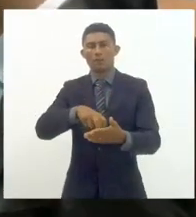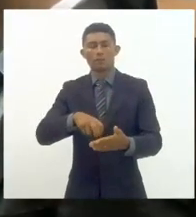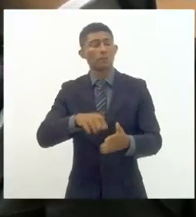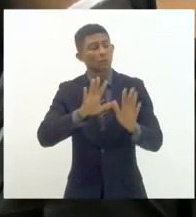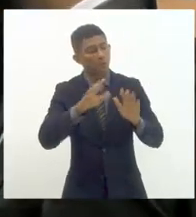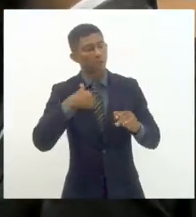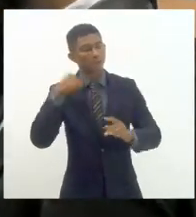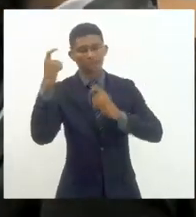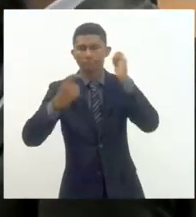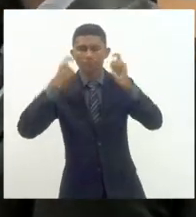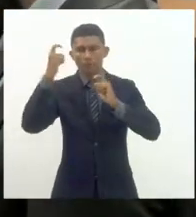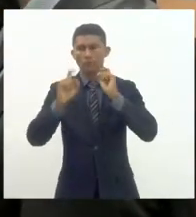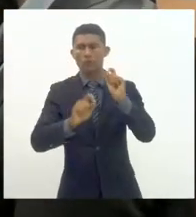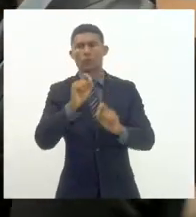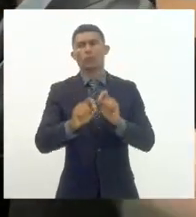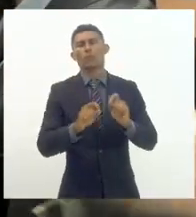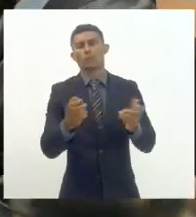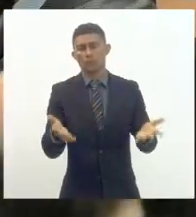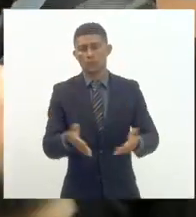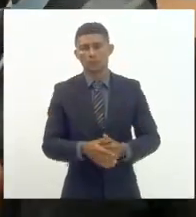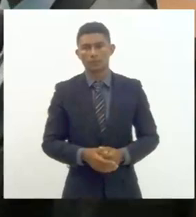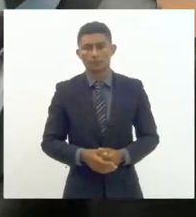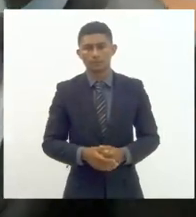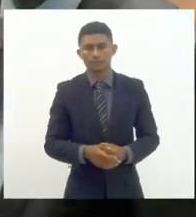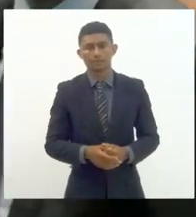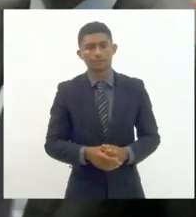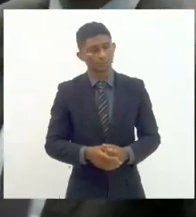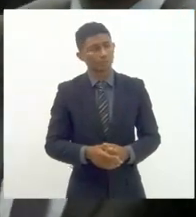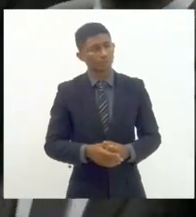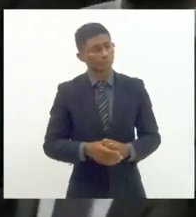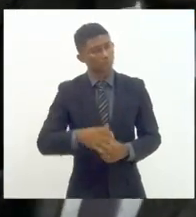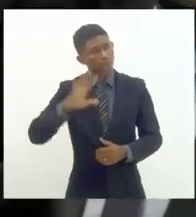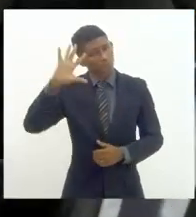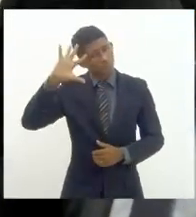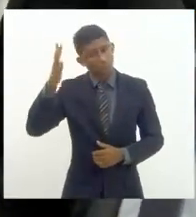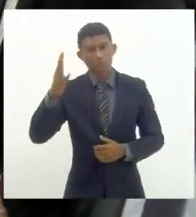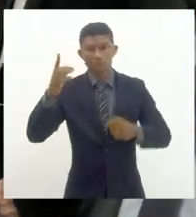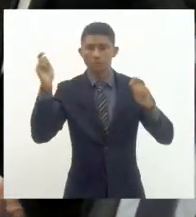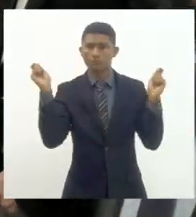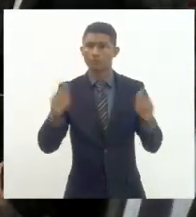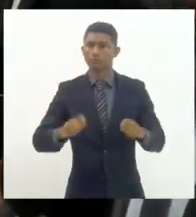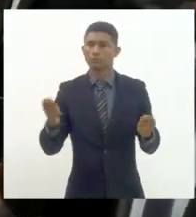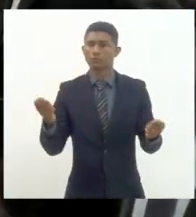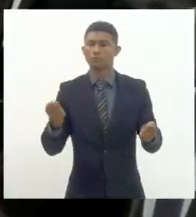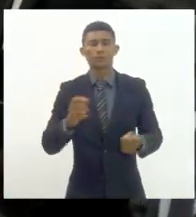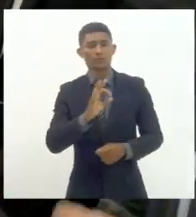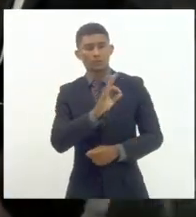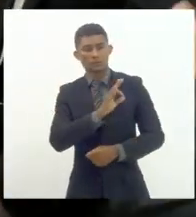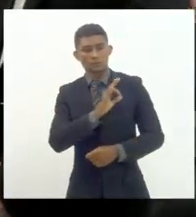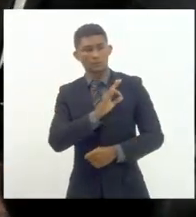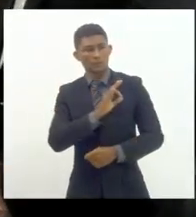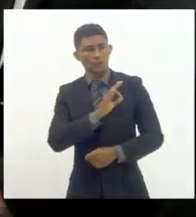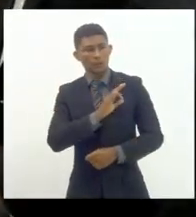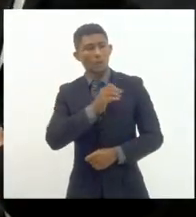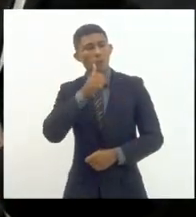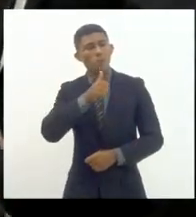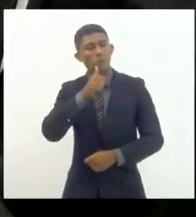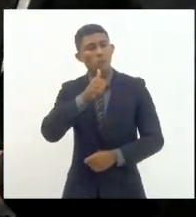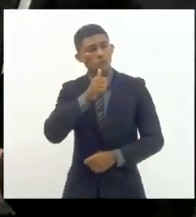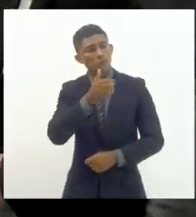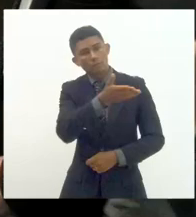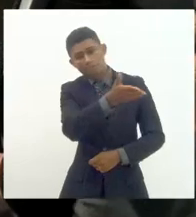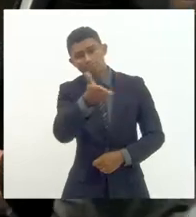preocupação é a seguinte, é algo também fácil de ser resolvido. A gente tem algumas policiais